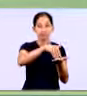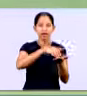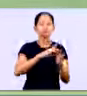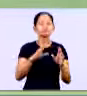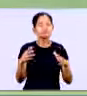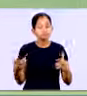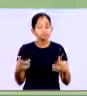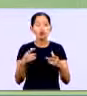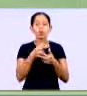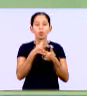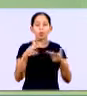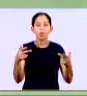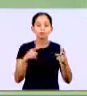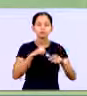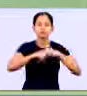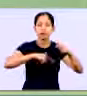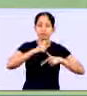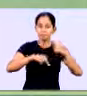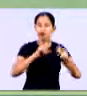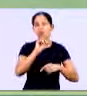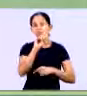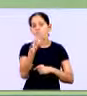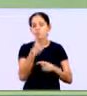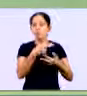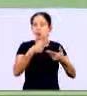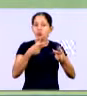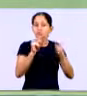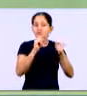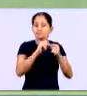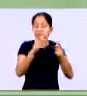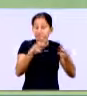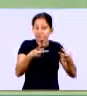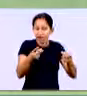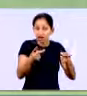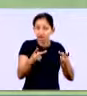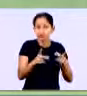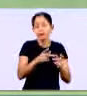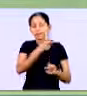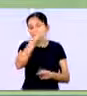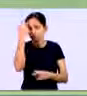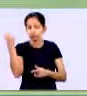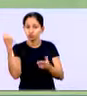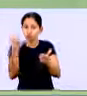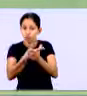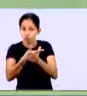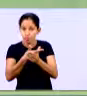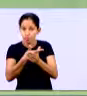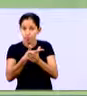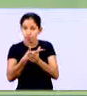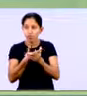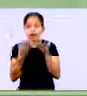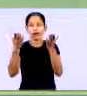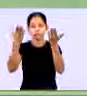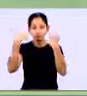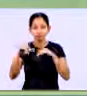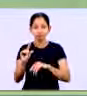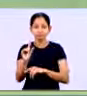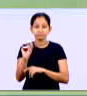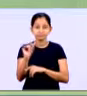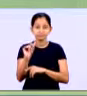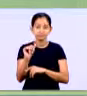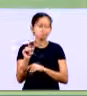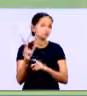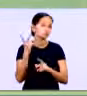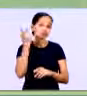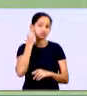serviços. Esses produtos ou serviços foram oferecidos aos clientes que os compraram, gerando as receitas. Esse é o